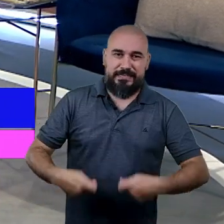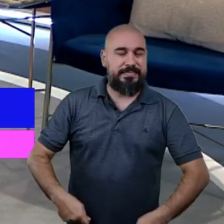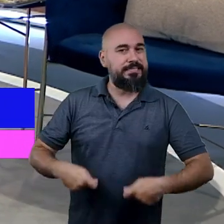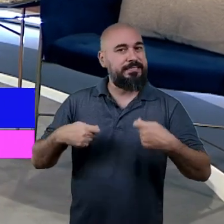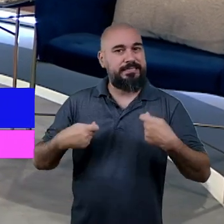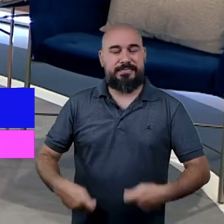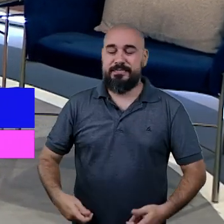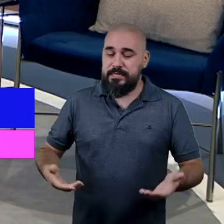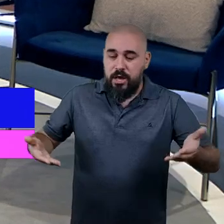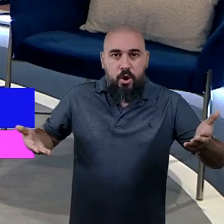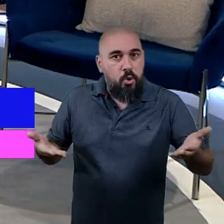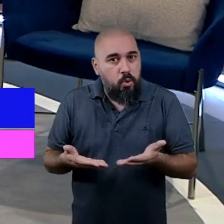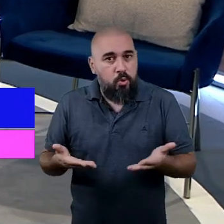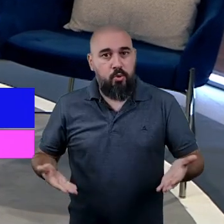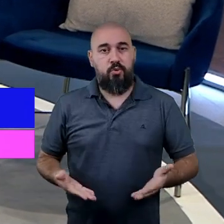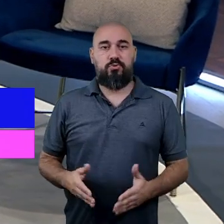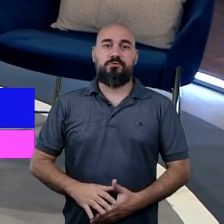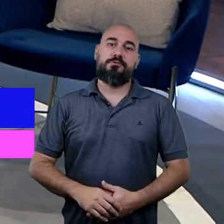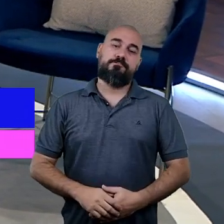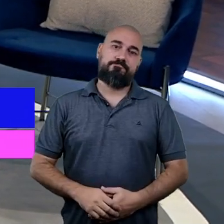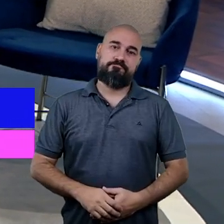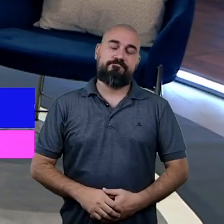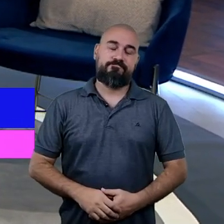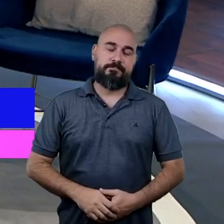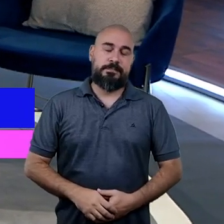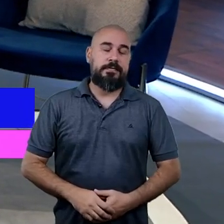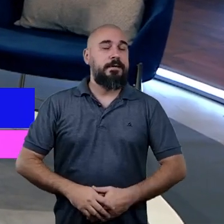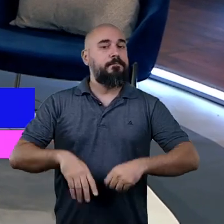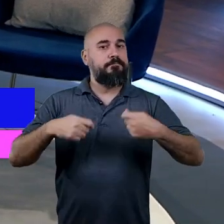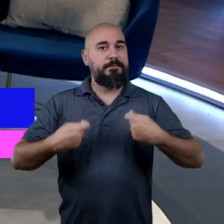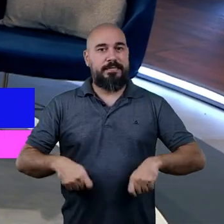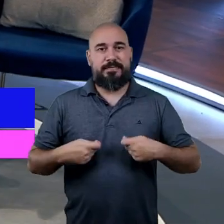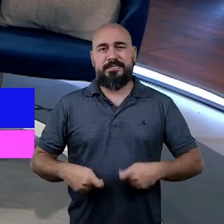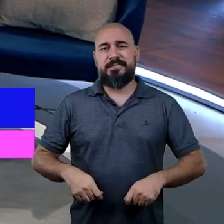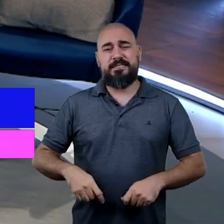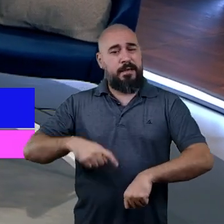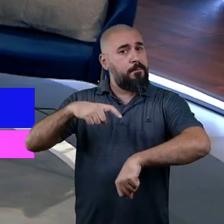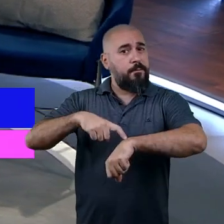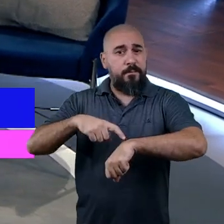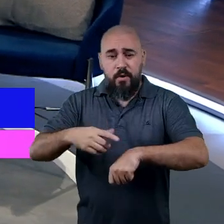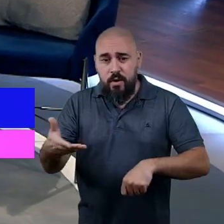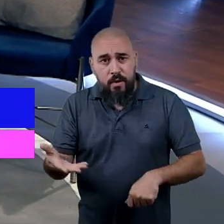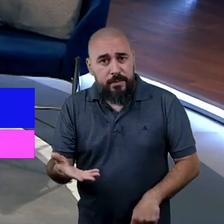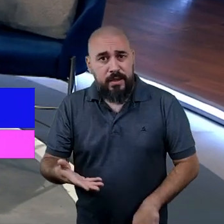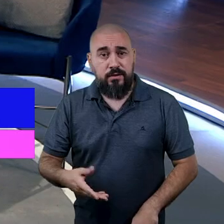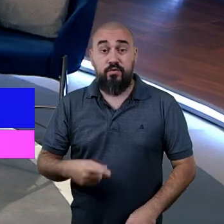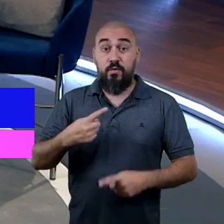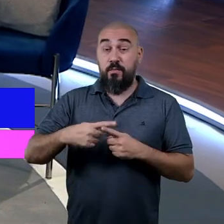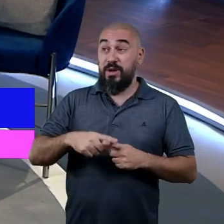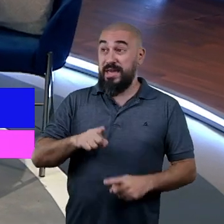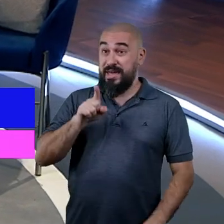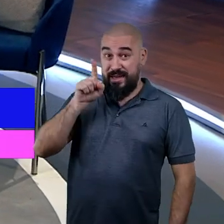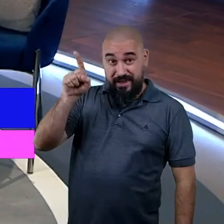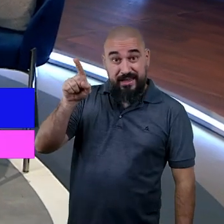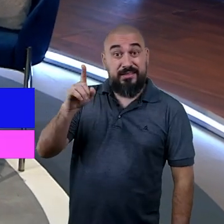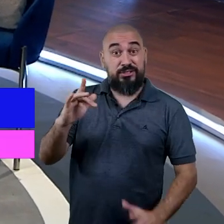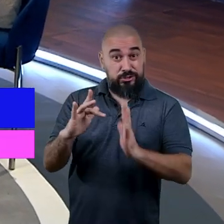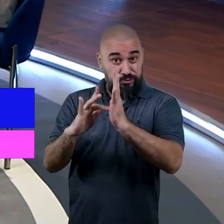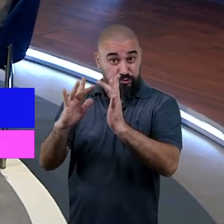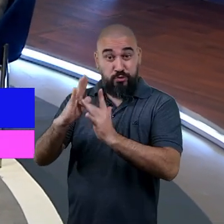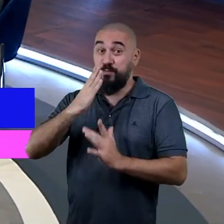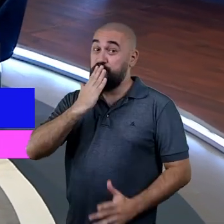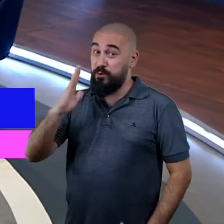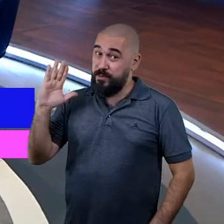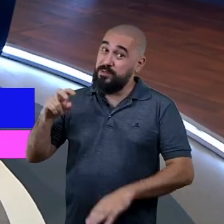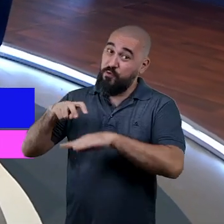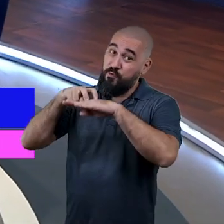você precisa fazer e deve fazer agora. E deve fazer hoje. Porque Ele prometeu voltar. E